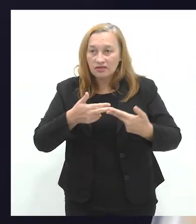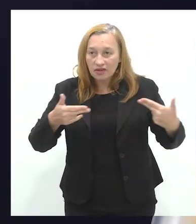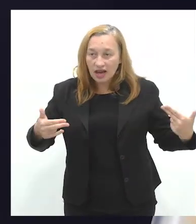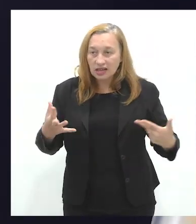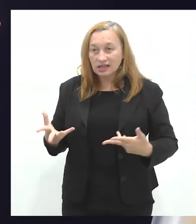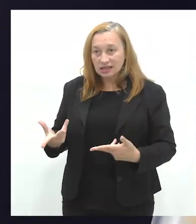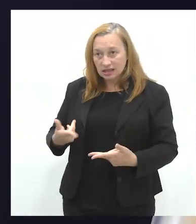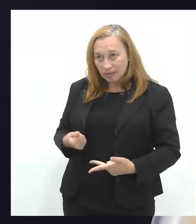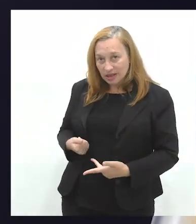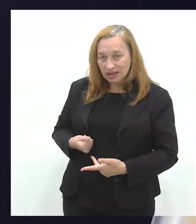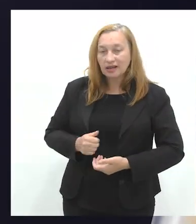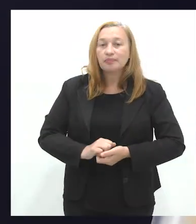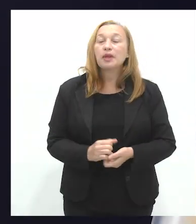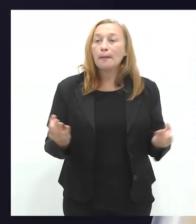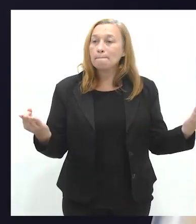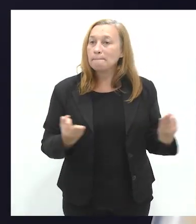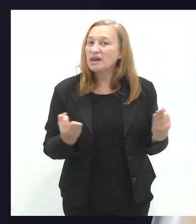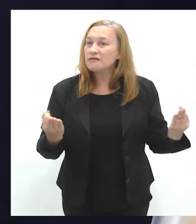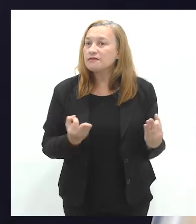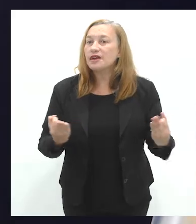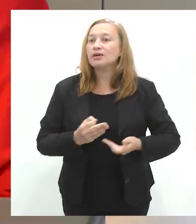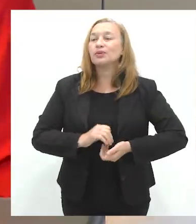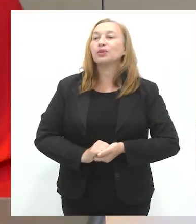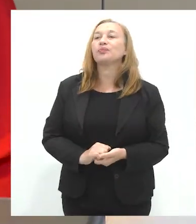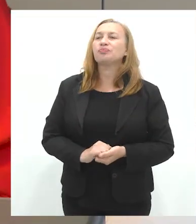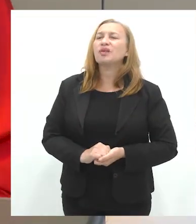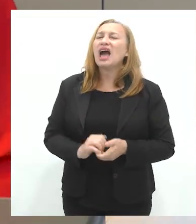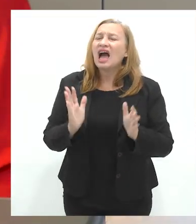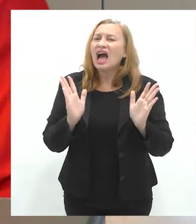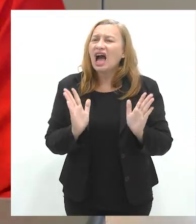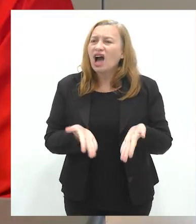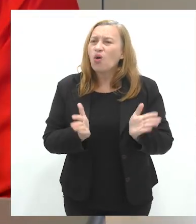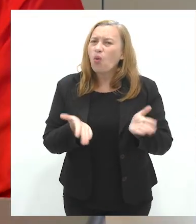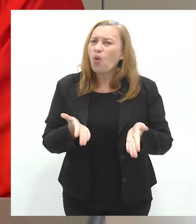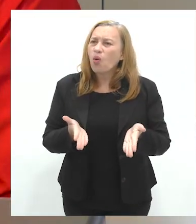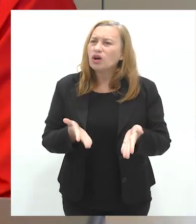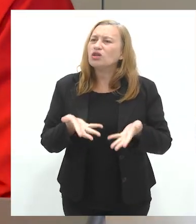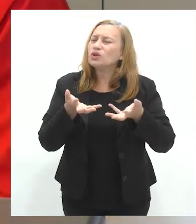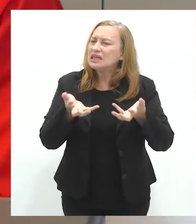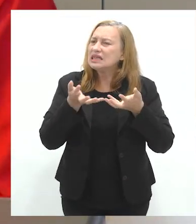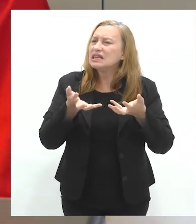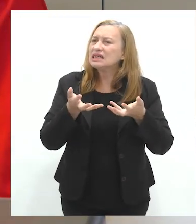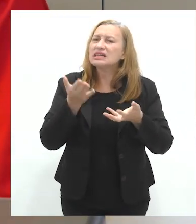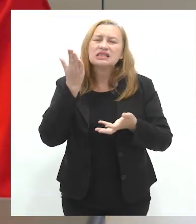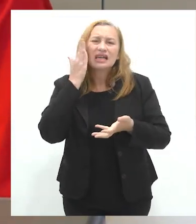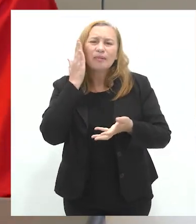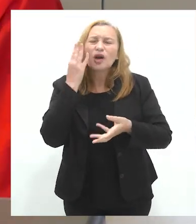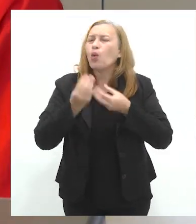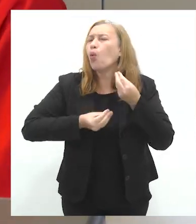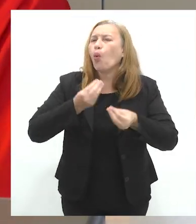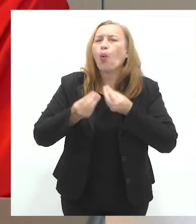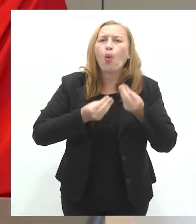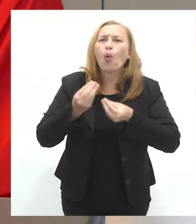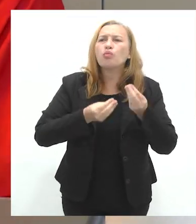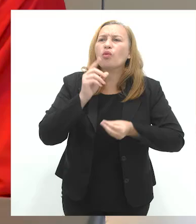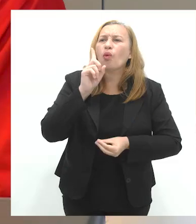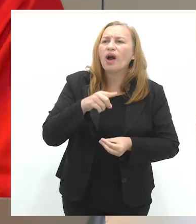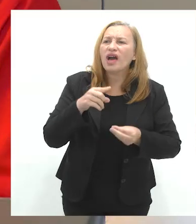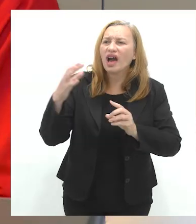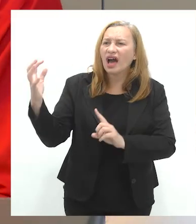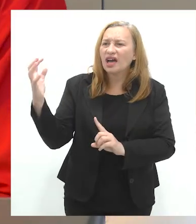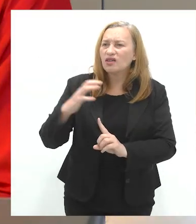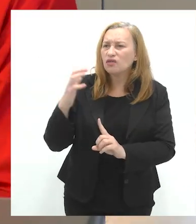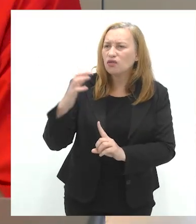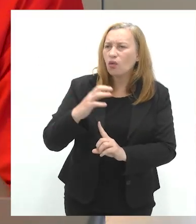em várias habilidades. Perfeito. Agora, eu queria saber o seguinte: como é que